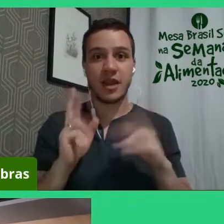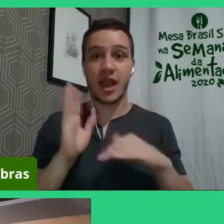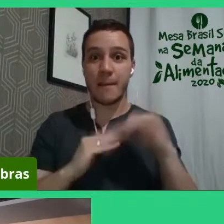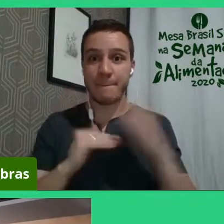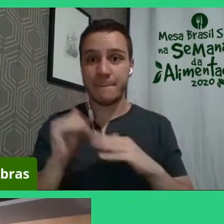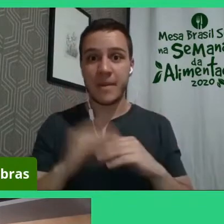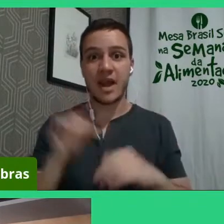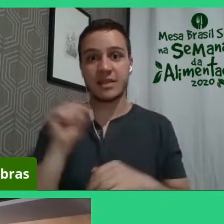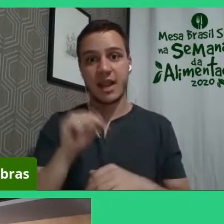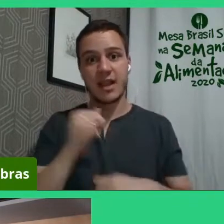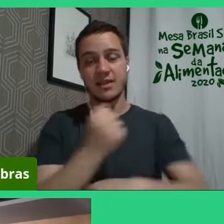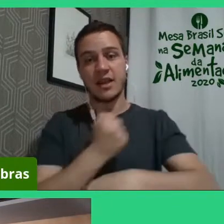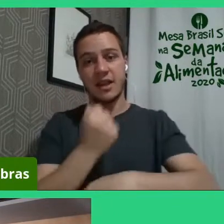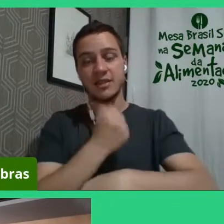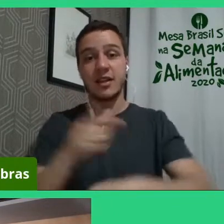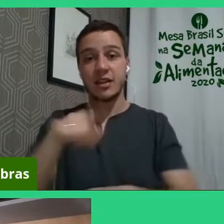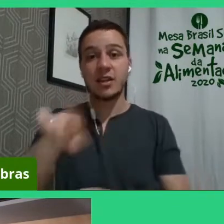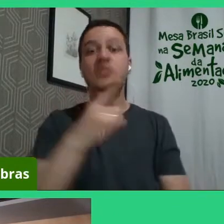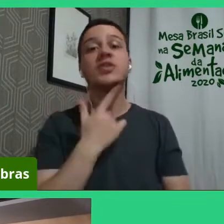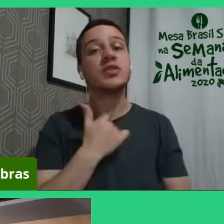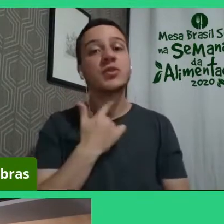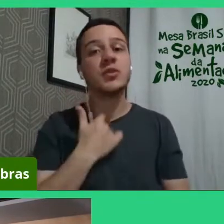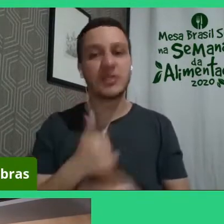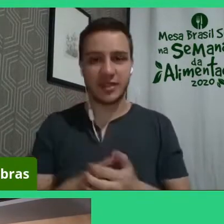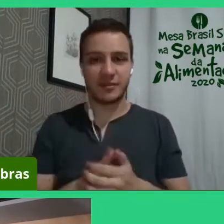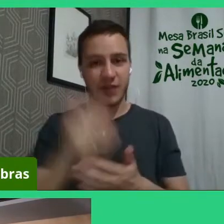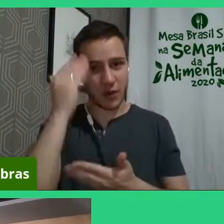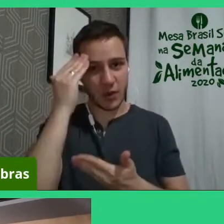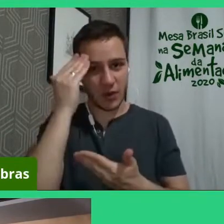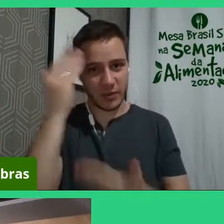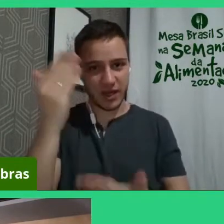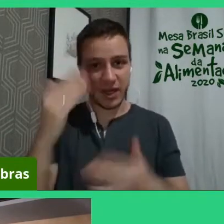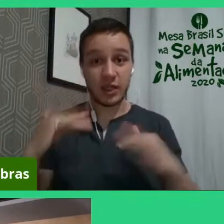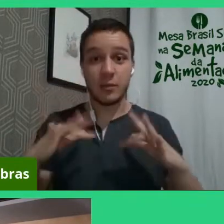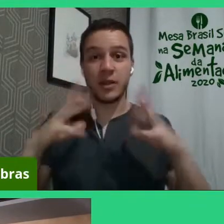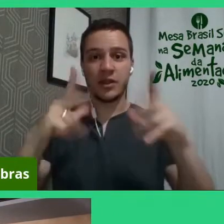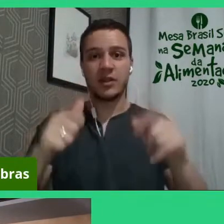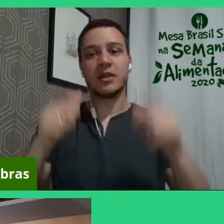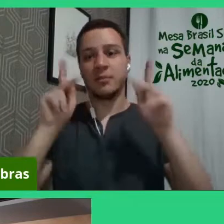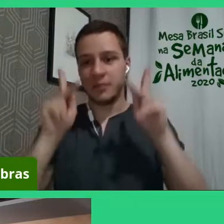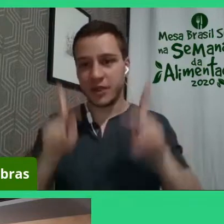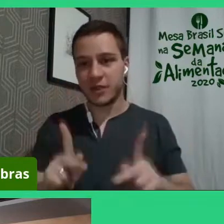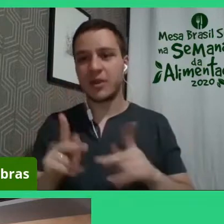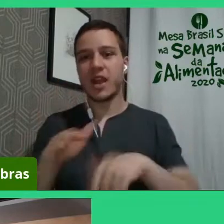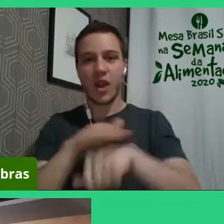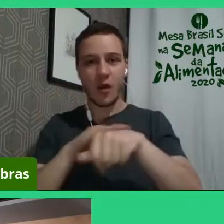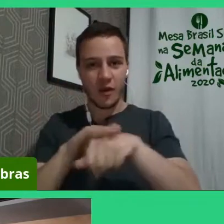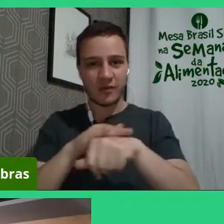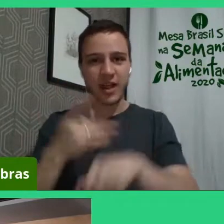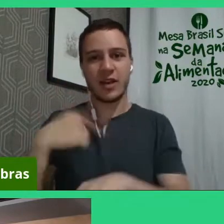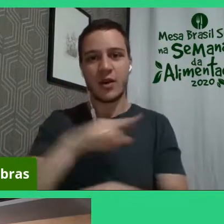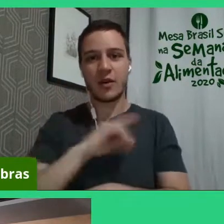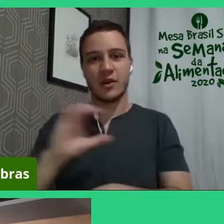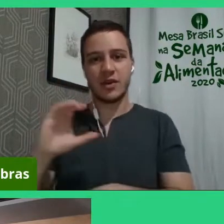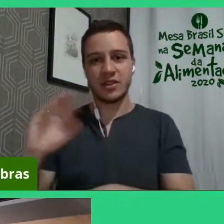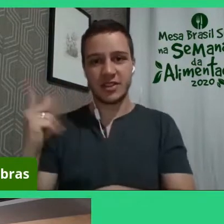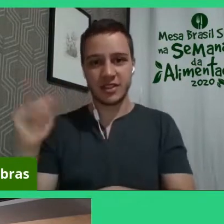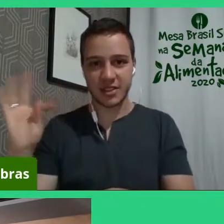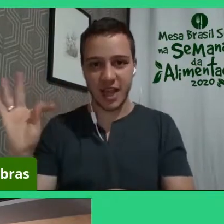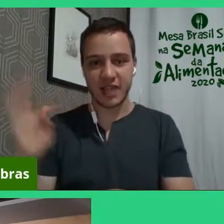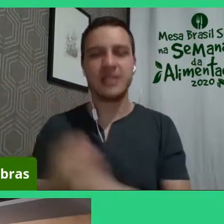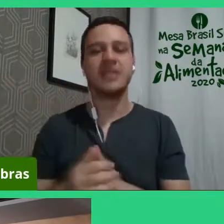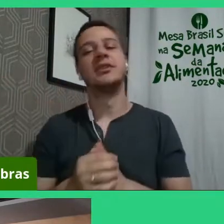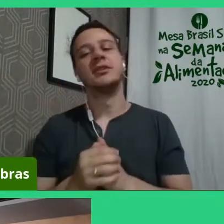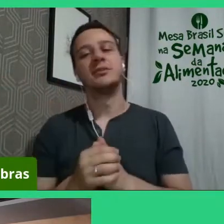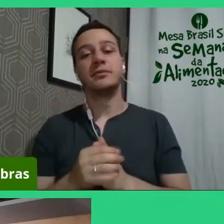essa receita e que vocês tenham gostado. Obrigada por todos que comentaram aí no nosso chat,